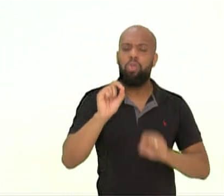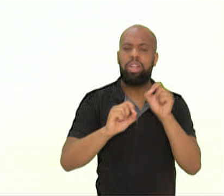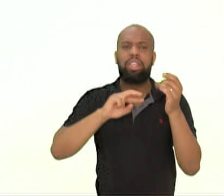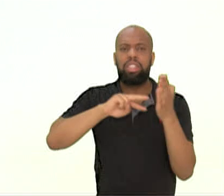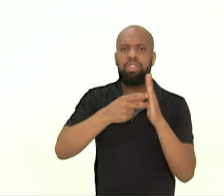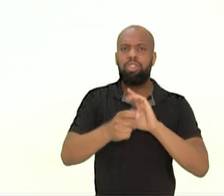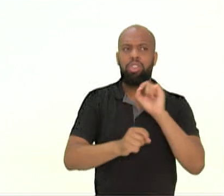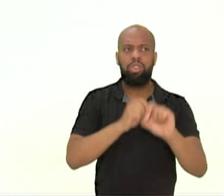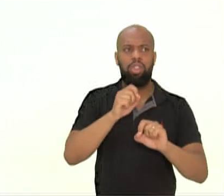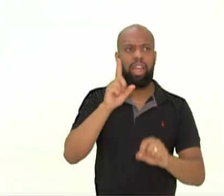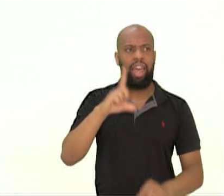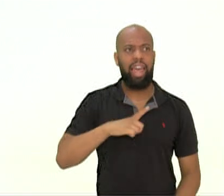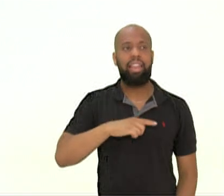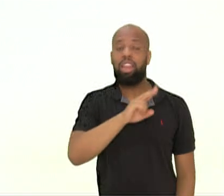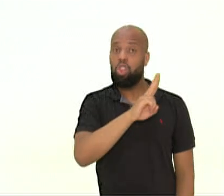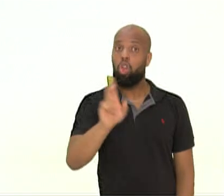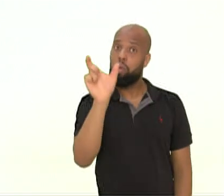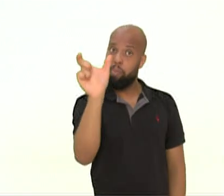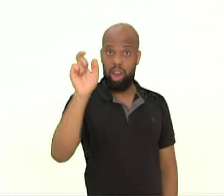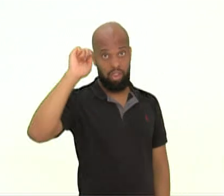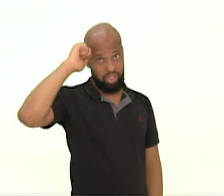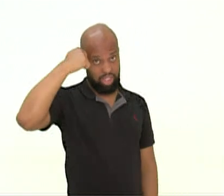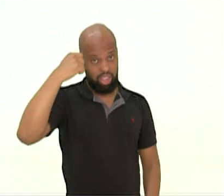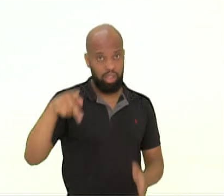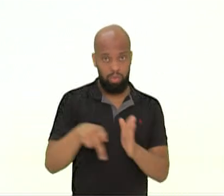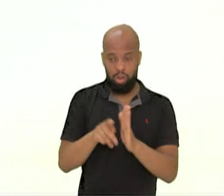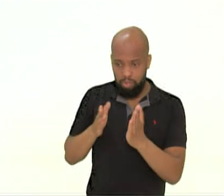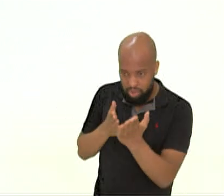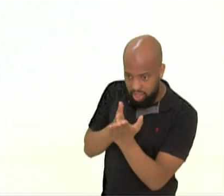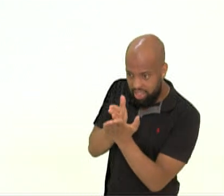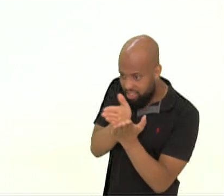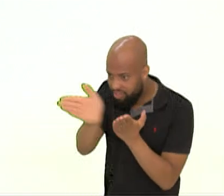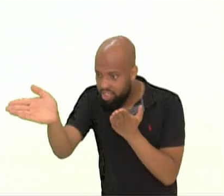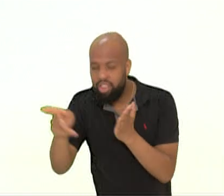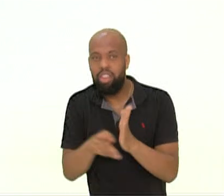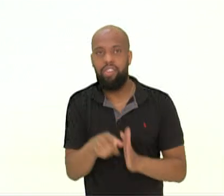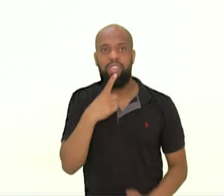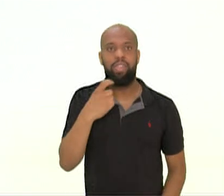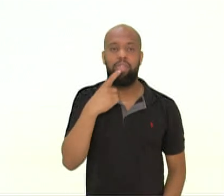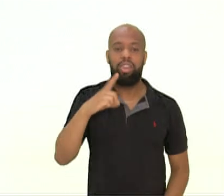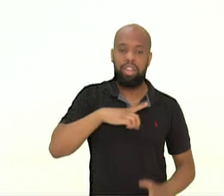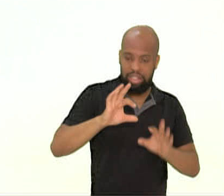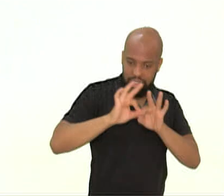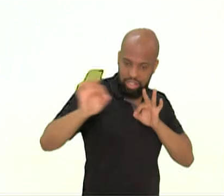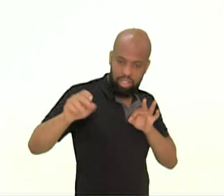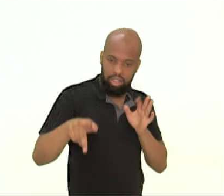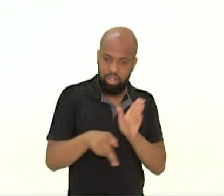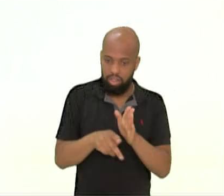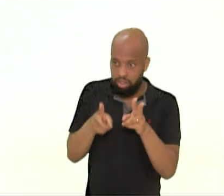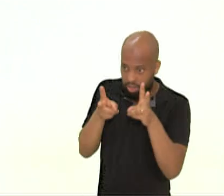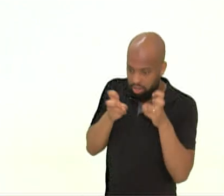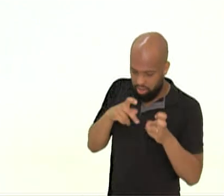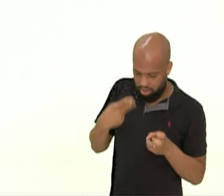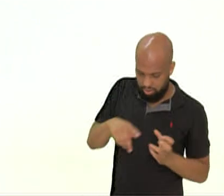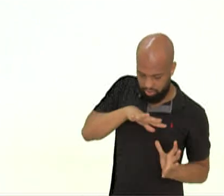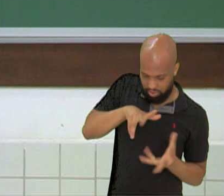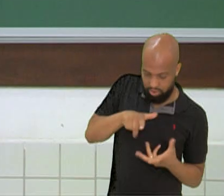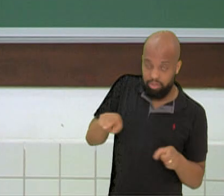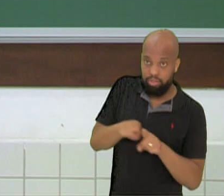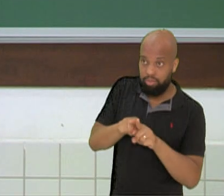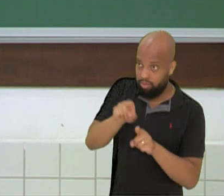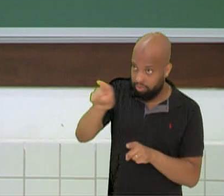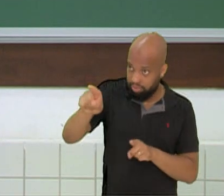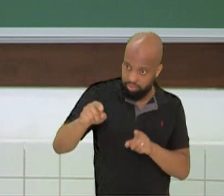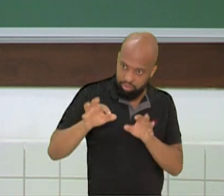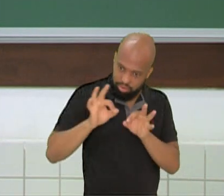chama esse efeito de redshift ou desvio para o vermelho. Indica que a distância entre o observador, no caso aqui o nosso planeta, e essa galáxia